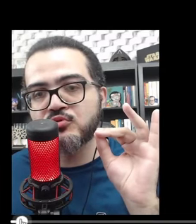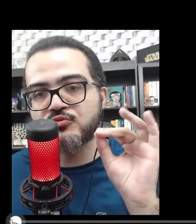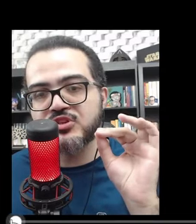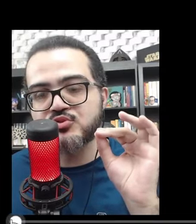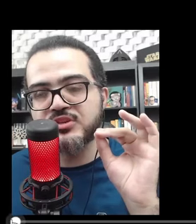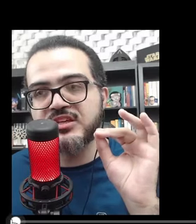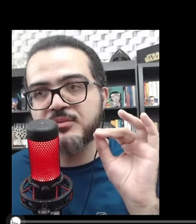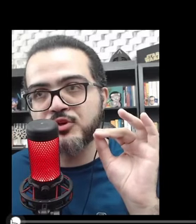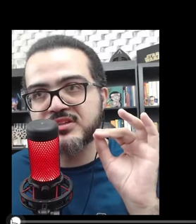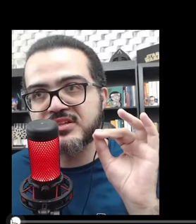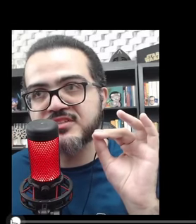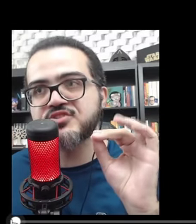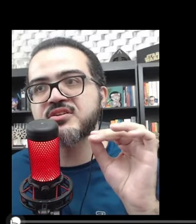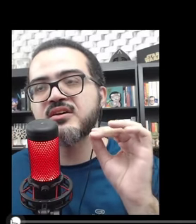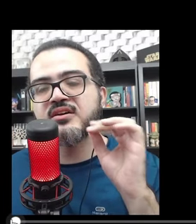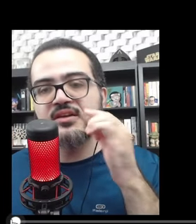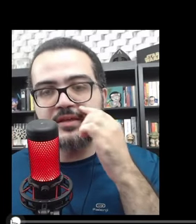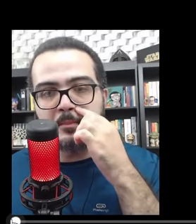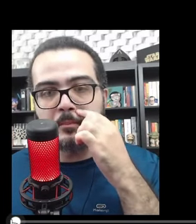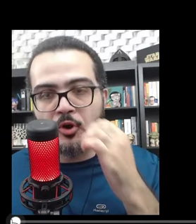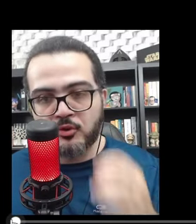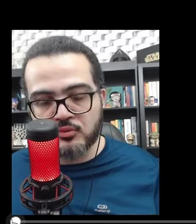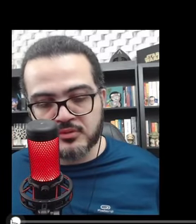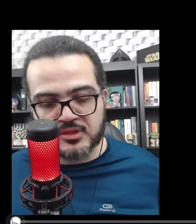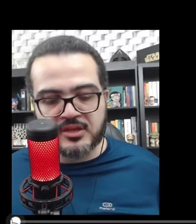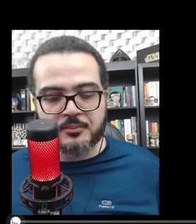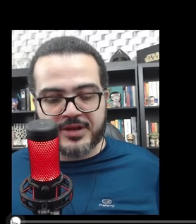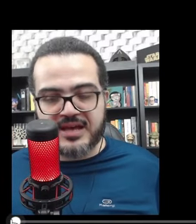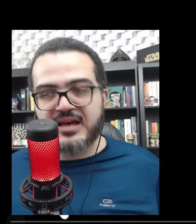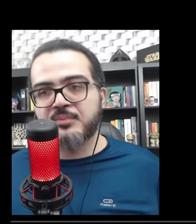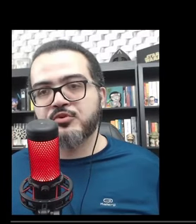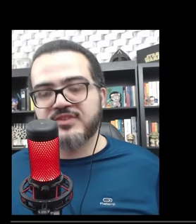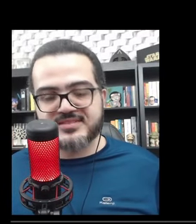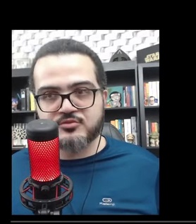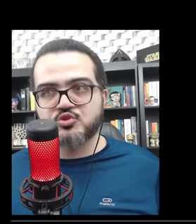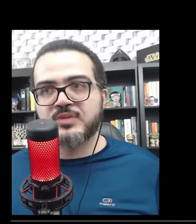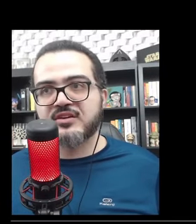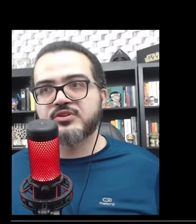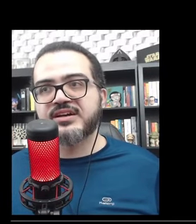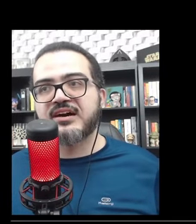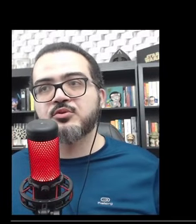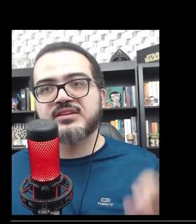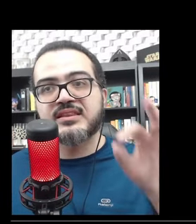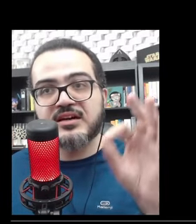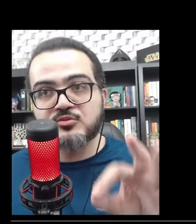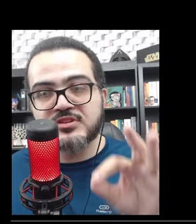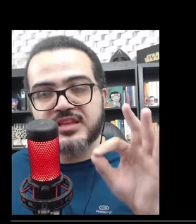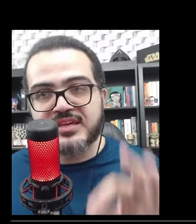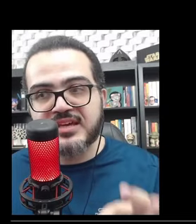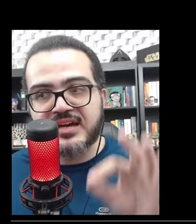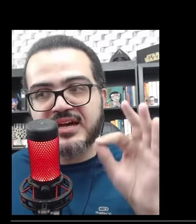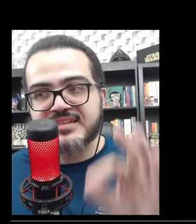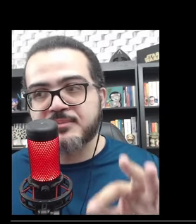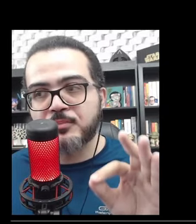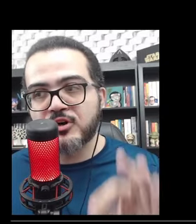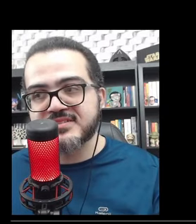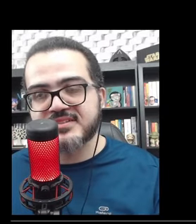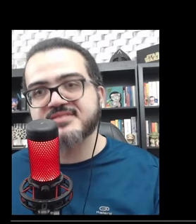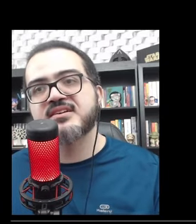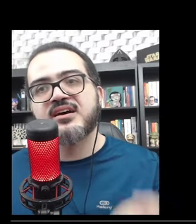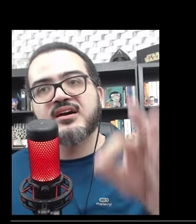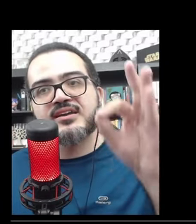como um vídeo importante e bom paraa aprovação de um Marco legal que não tenha as